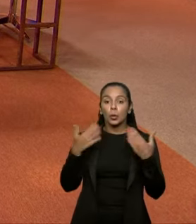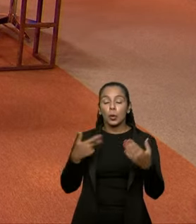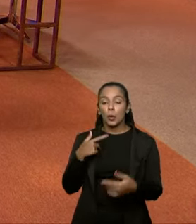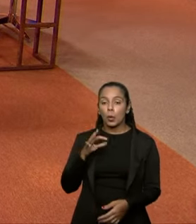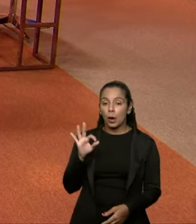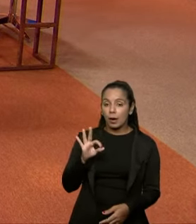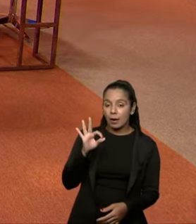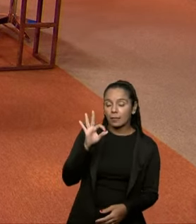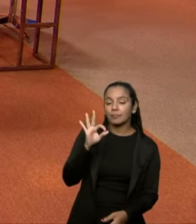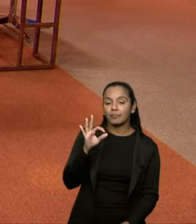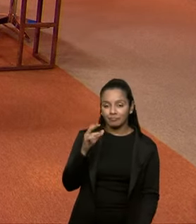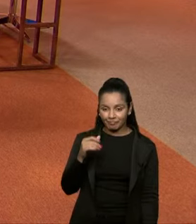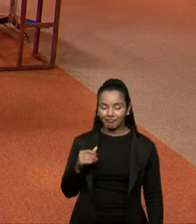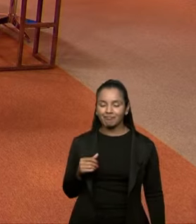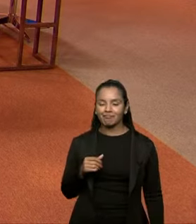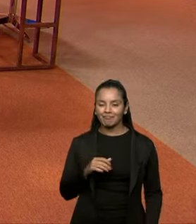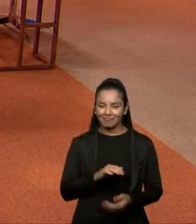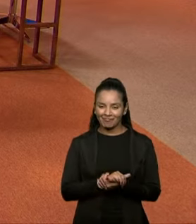querem ver larvinha? Não, obrigada.